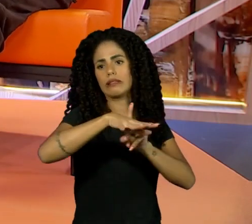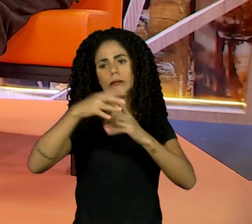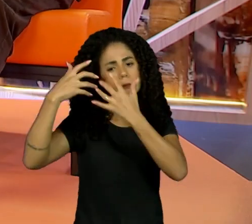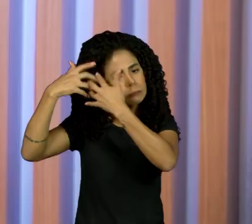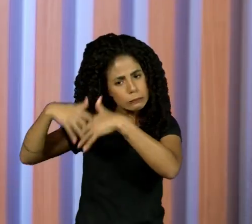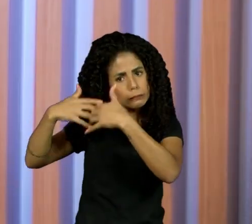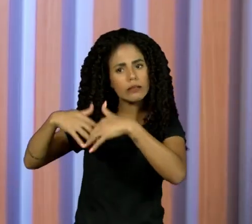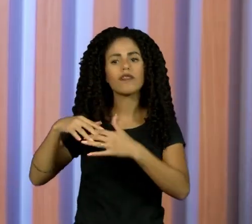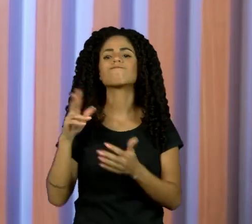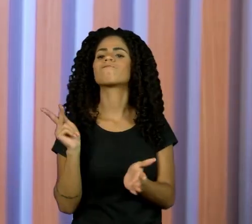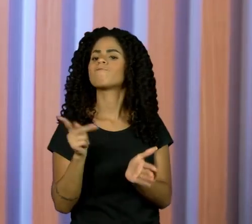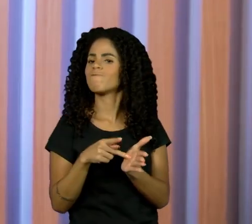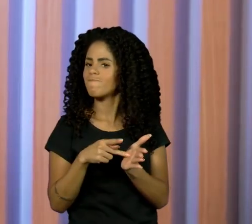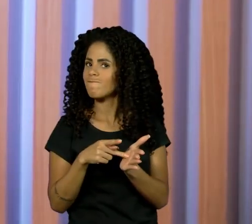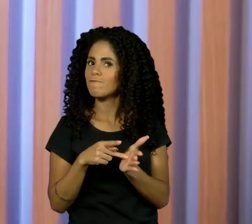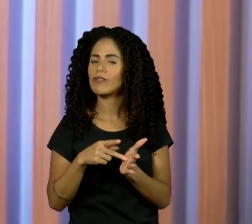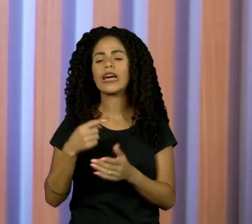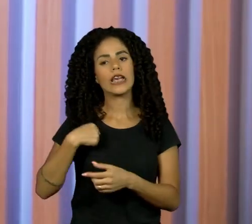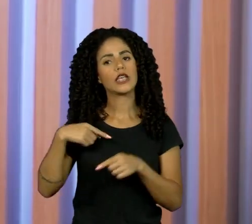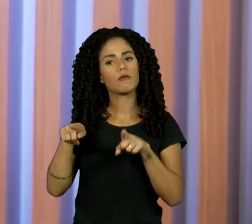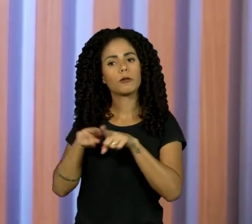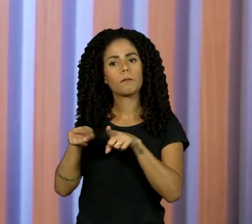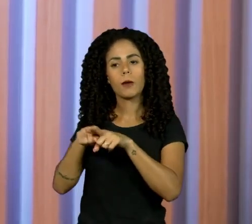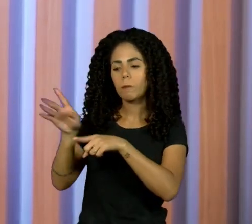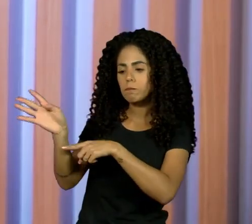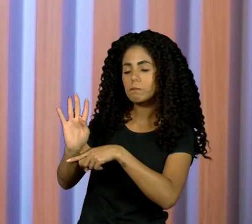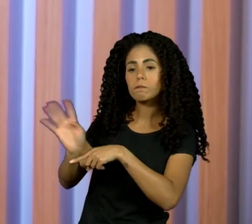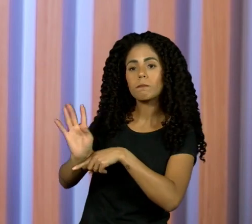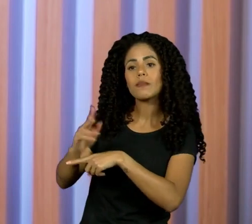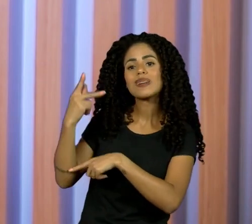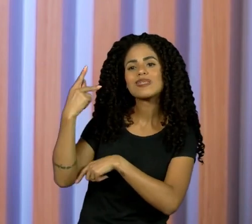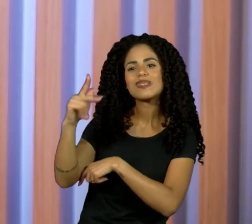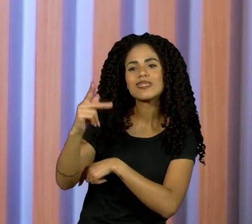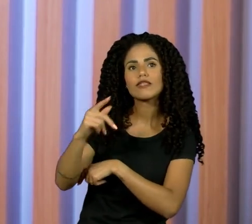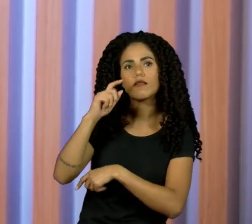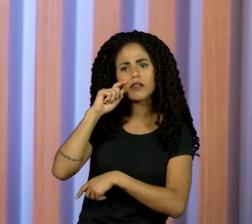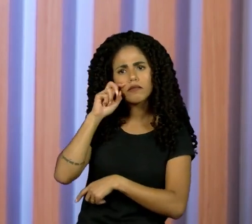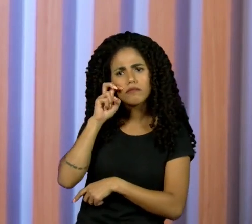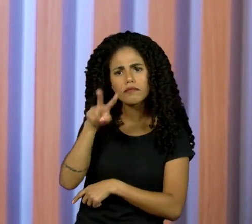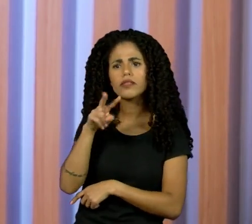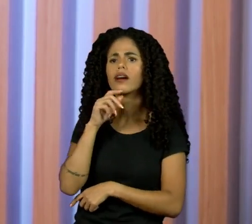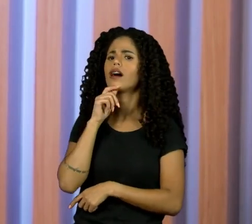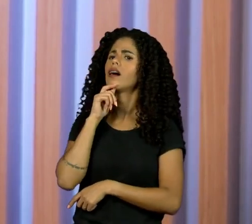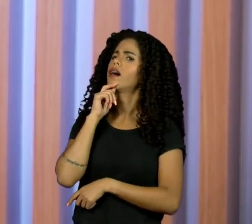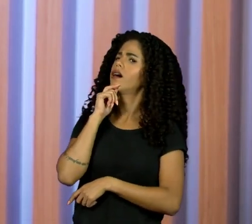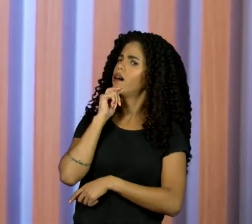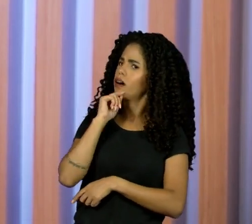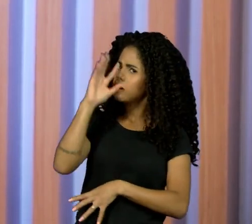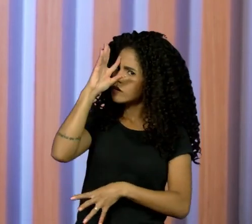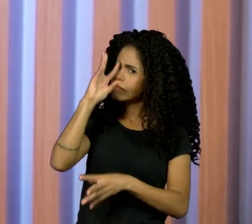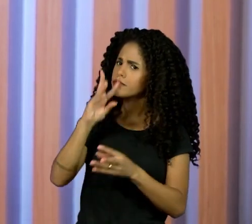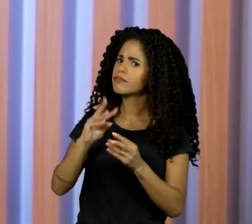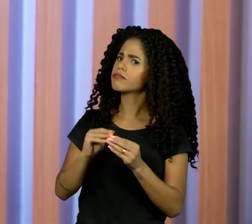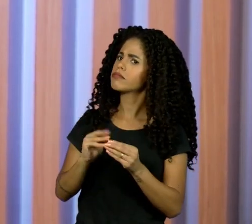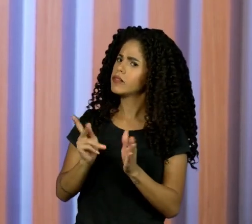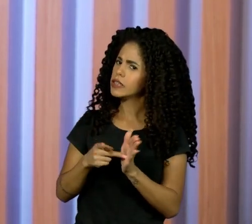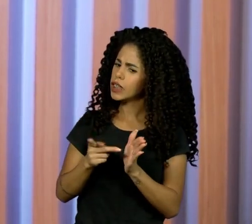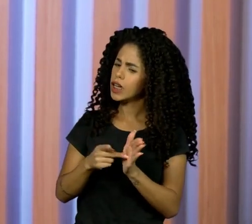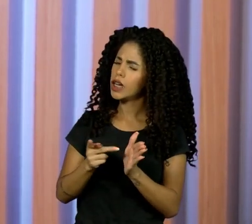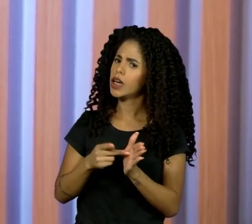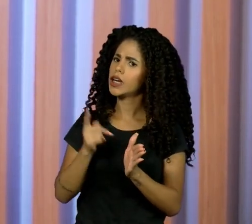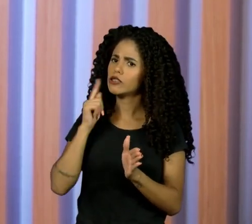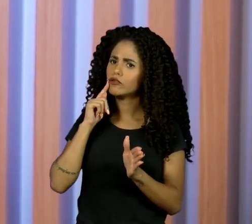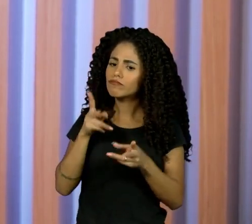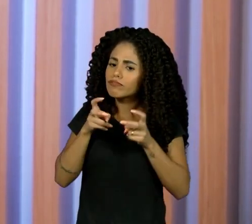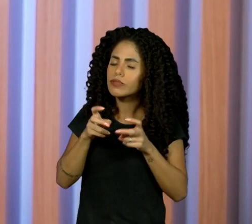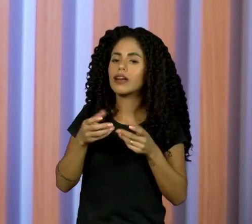raio-x. E é muito importante, eu fiquei muito contemplado com esse vídeo, porque de fato eu estou no bastidor entendendo um pouco mais da negociação, né? Então a Black